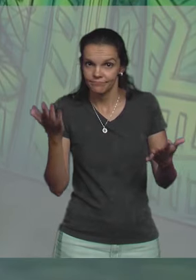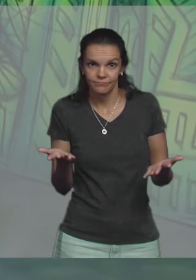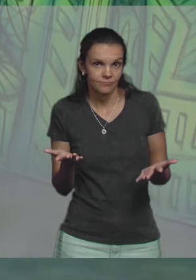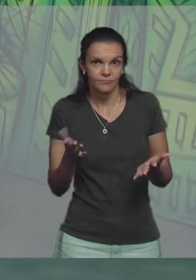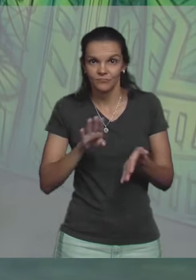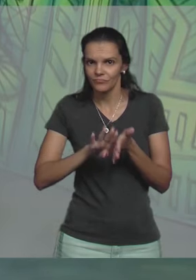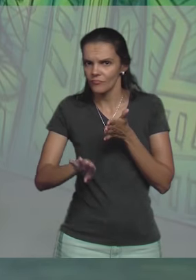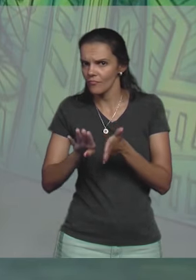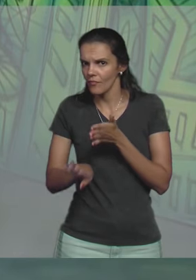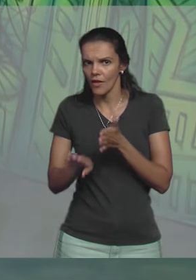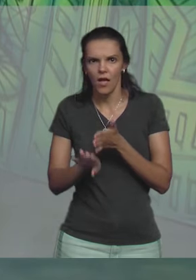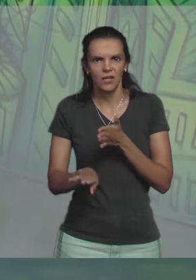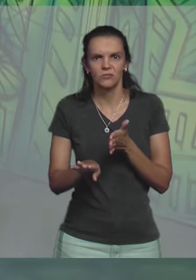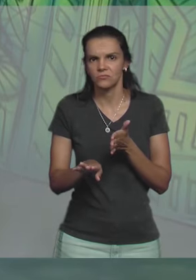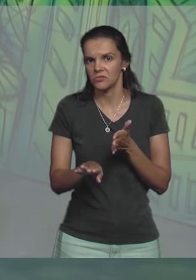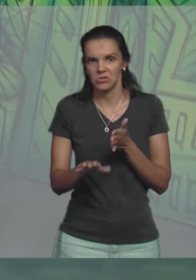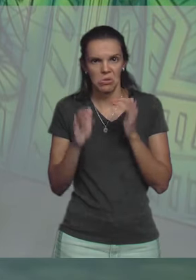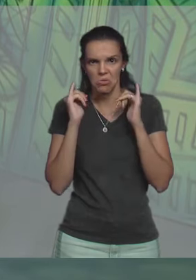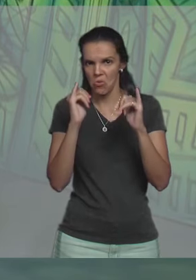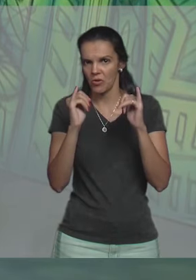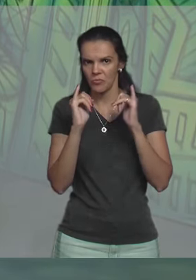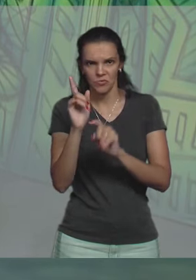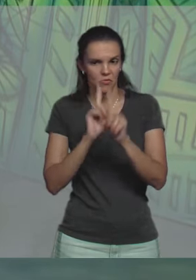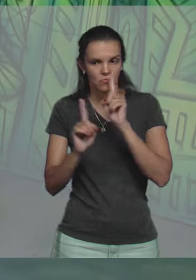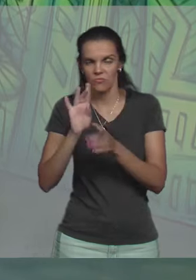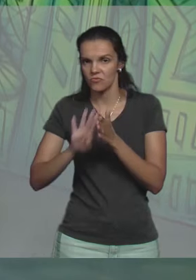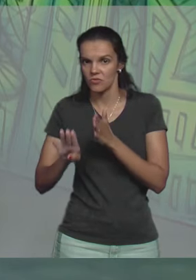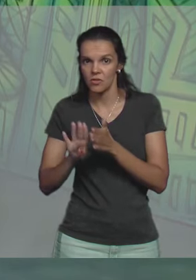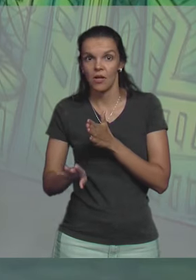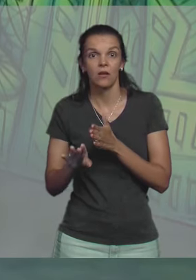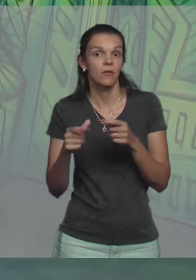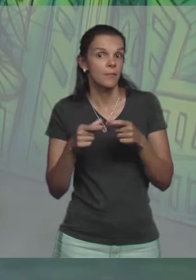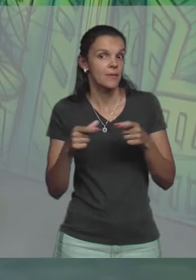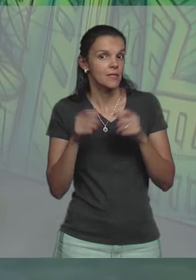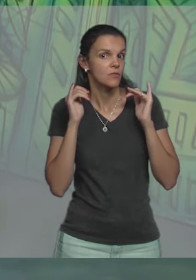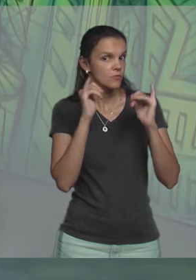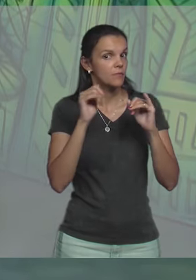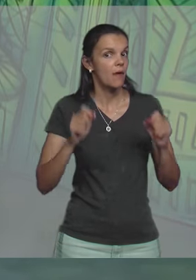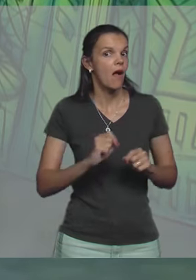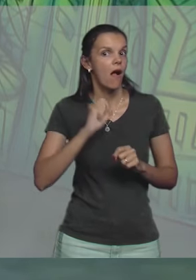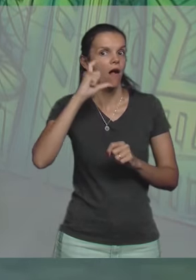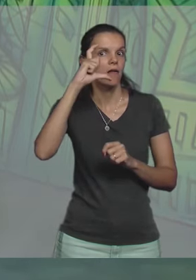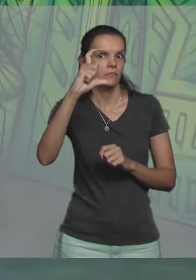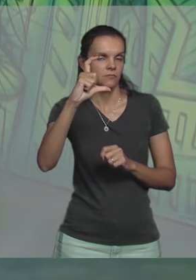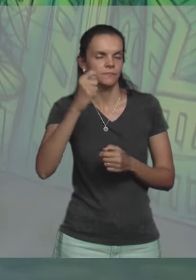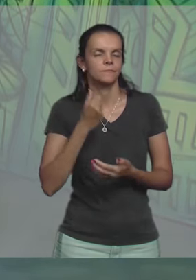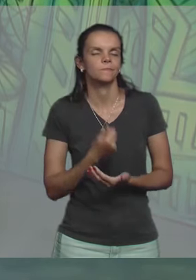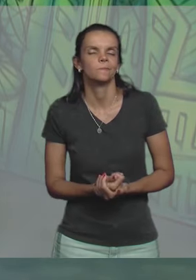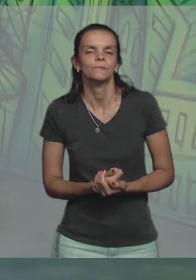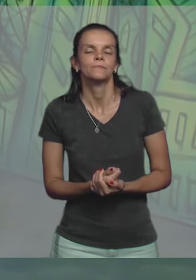foram tiradas as linhas de ônibus e o preço da tarifa aumentou. O que se deve